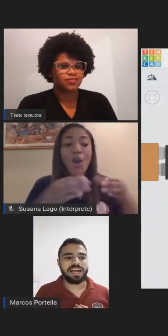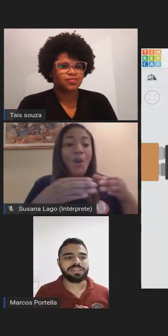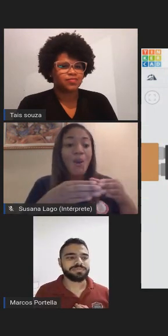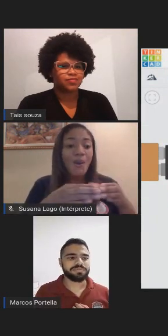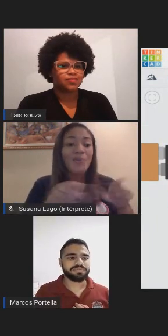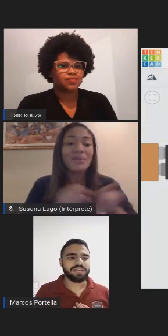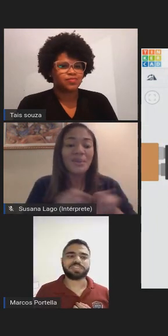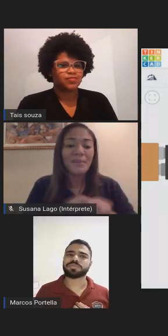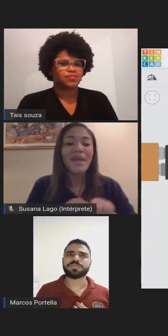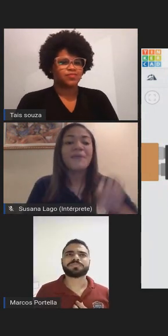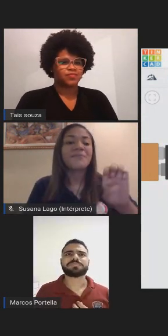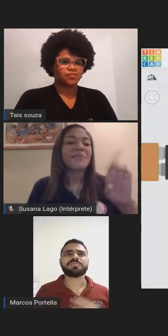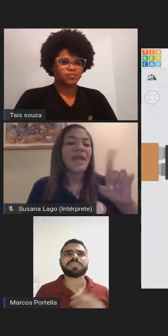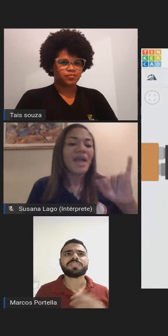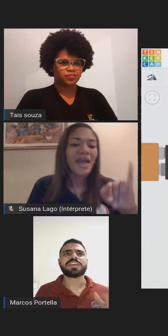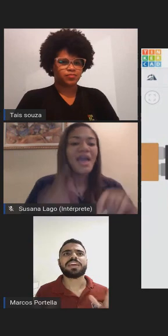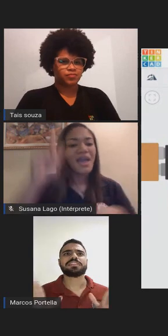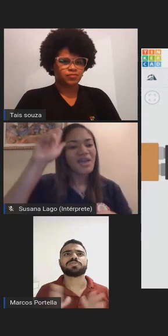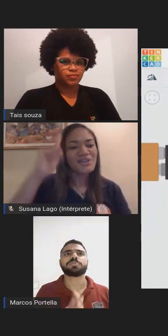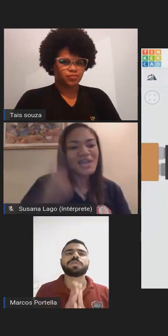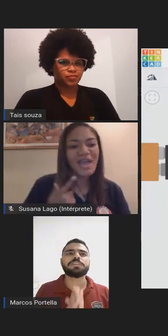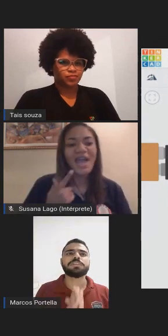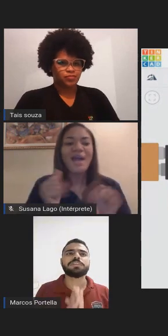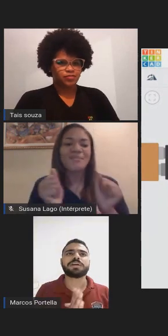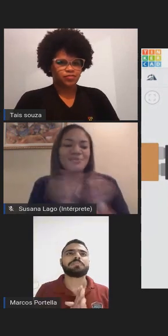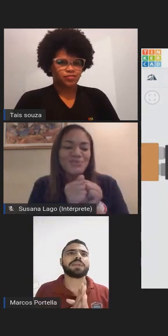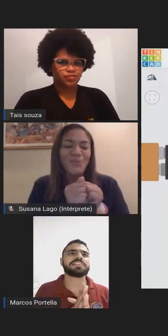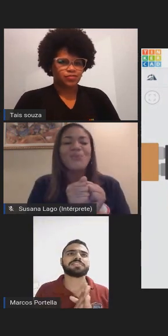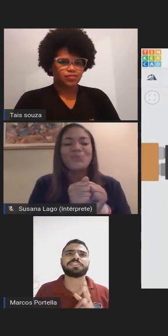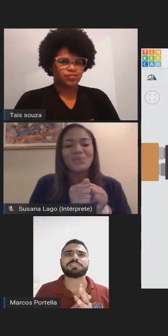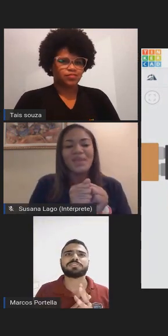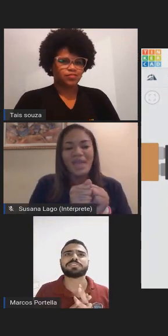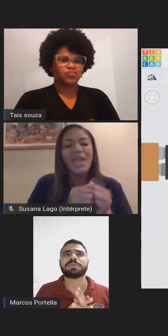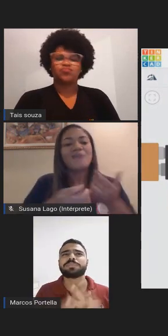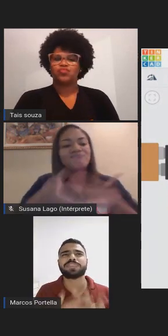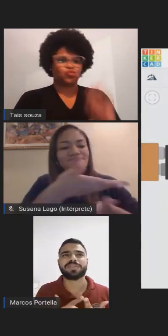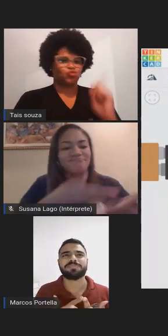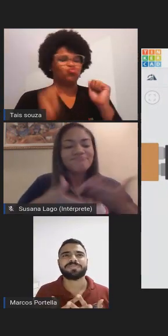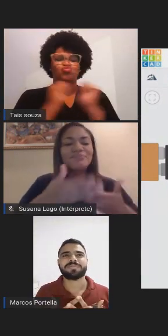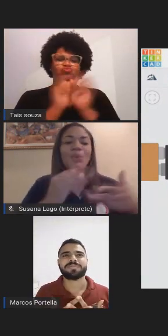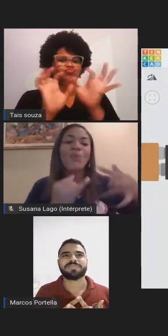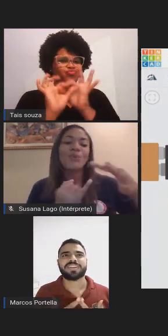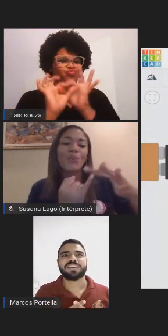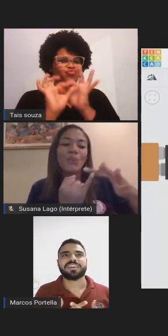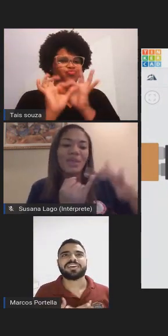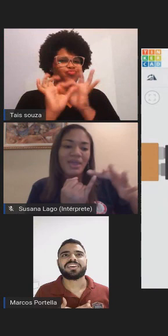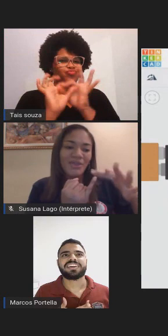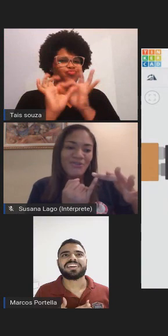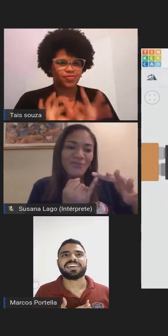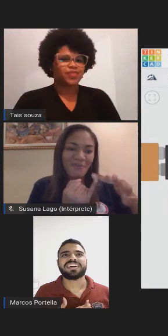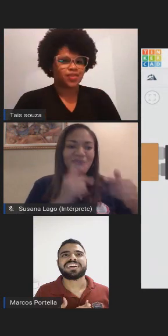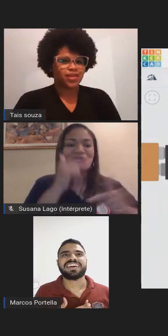a Grave, a Su. Eles são do time do IFBA, mas fizeram um trabalho excepcional.